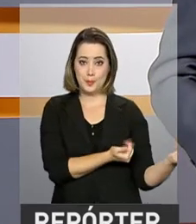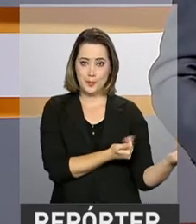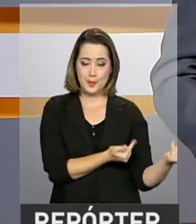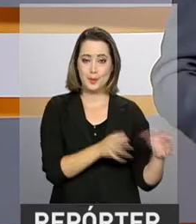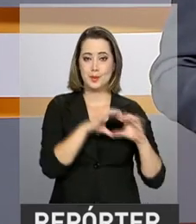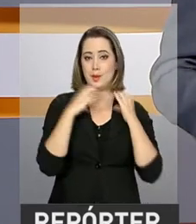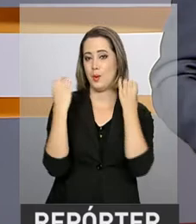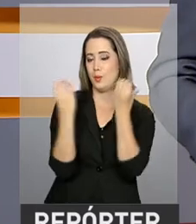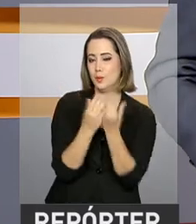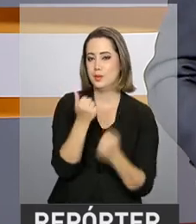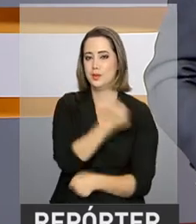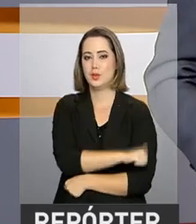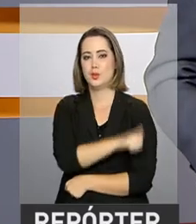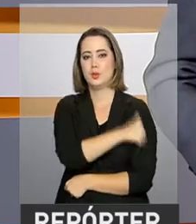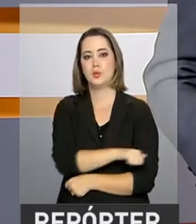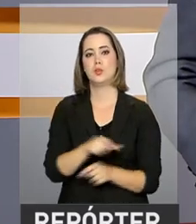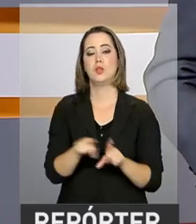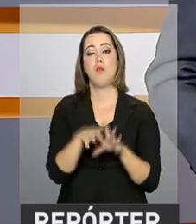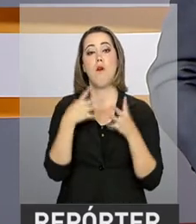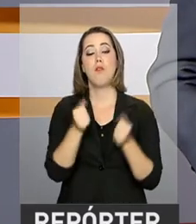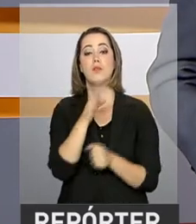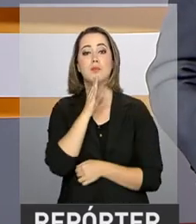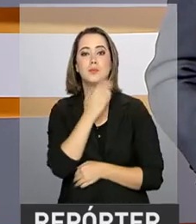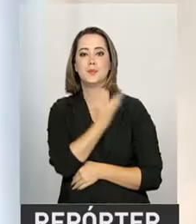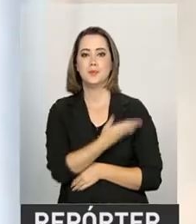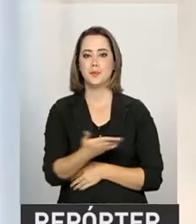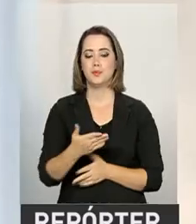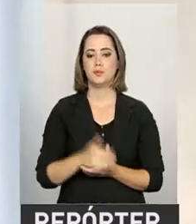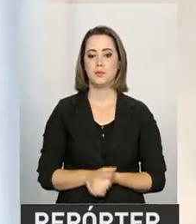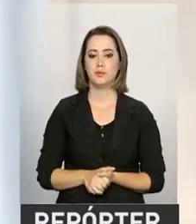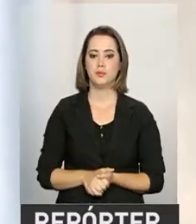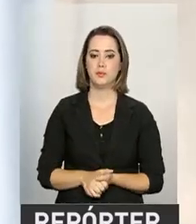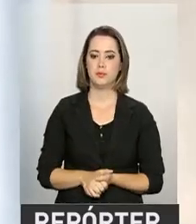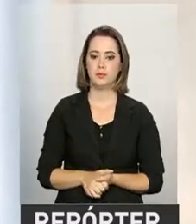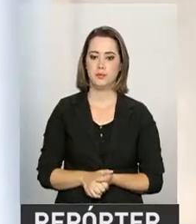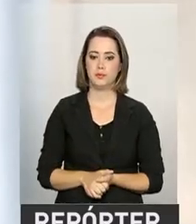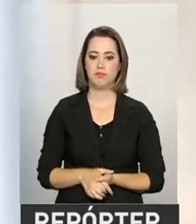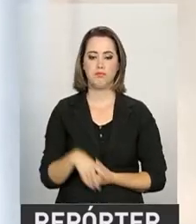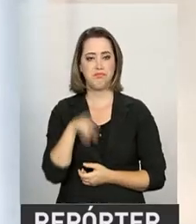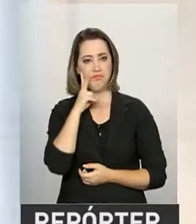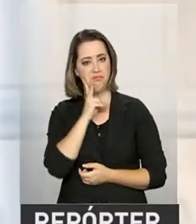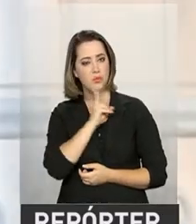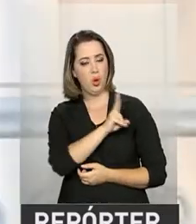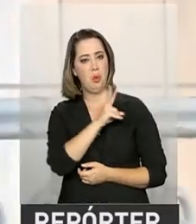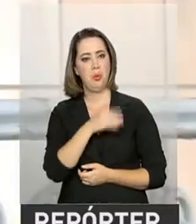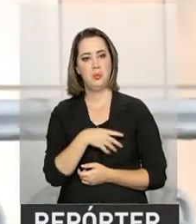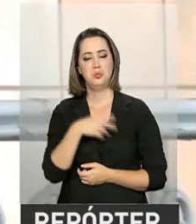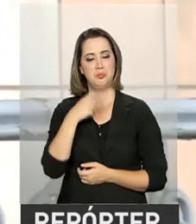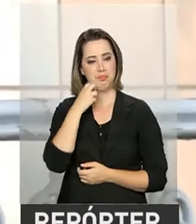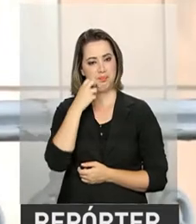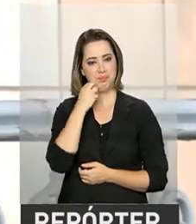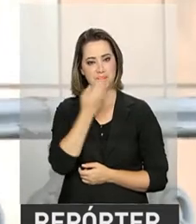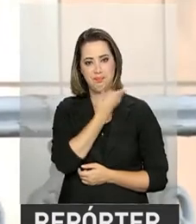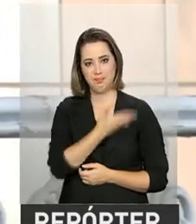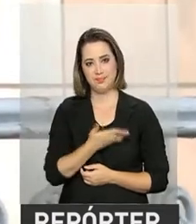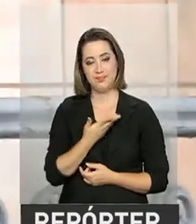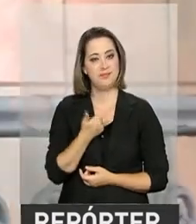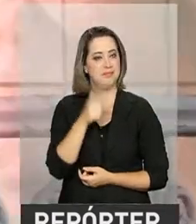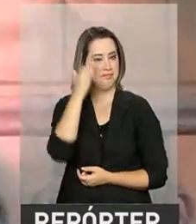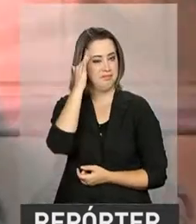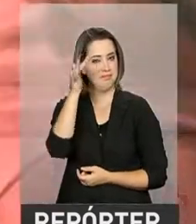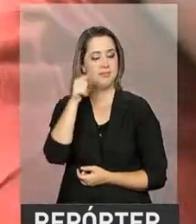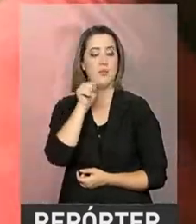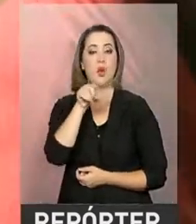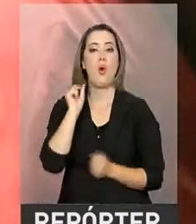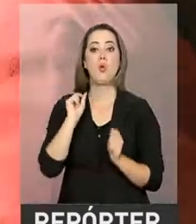conhecer então a Orquestra Jovem do Brasil. Quem olha para o rosto tímido de David nem imagina